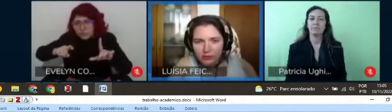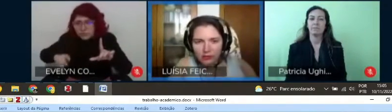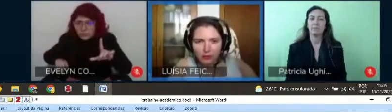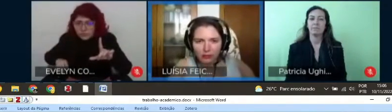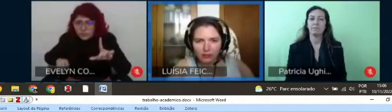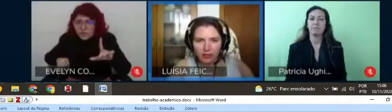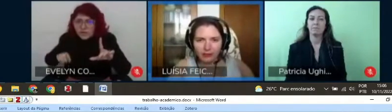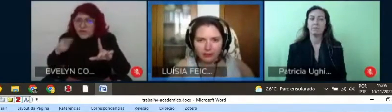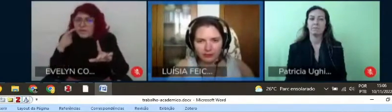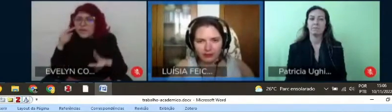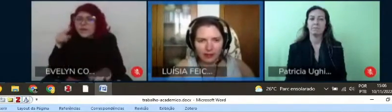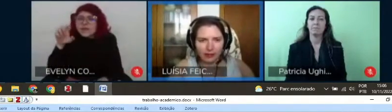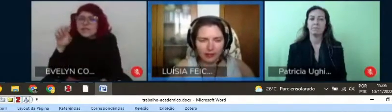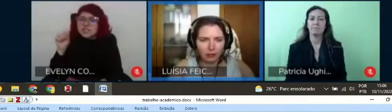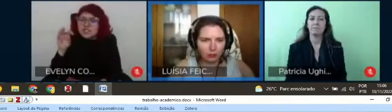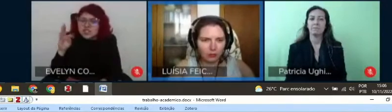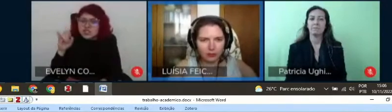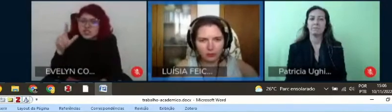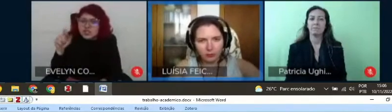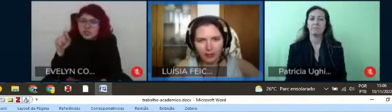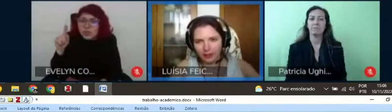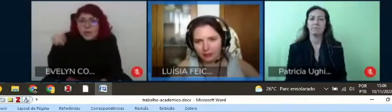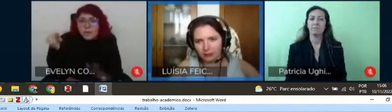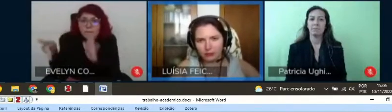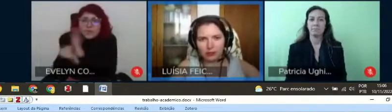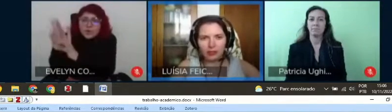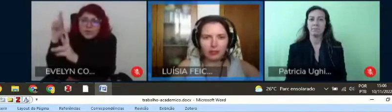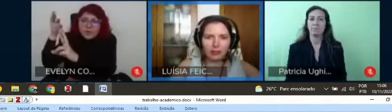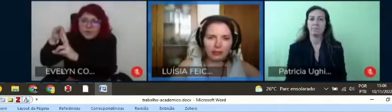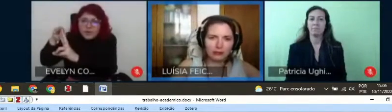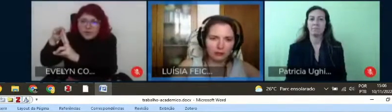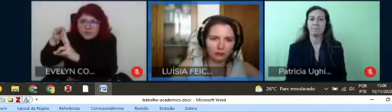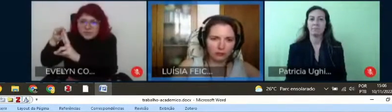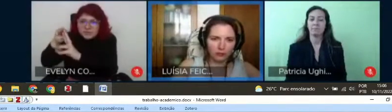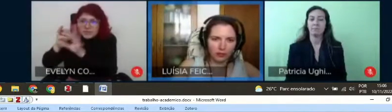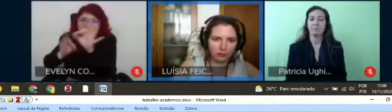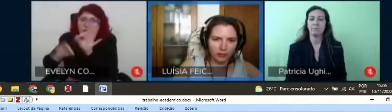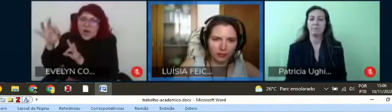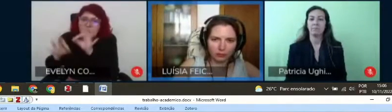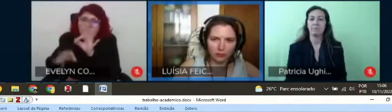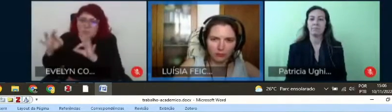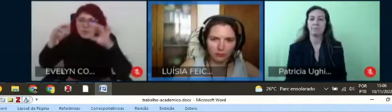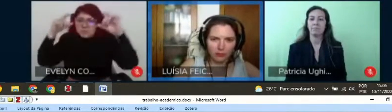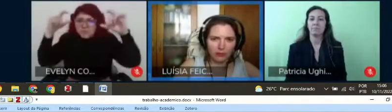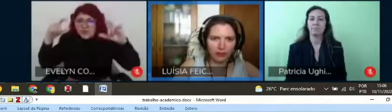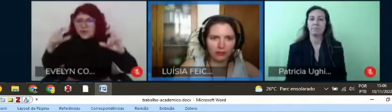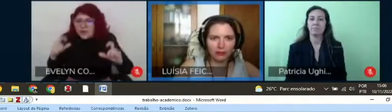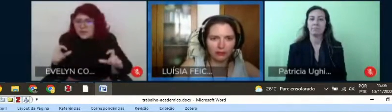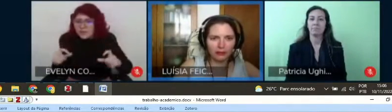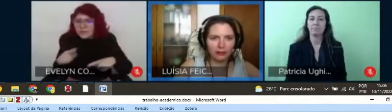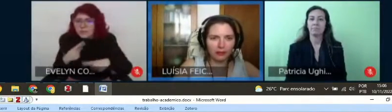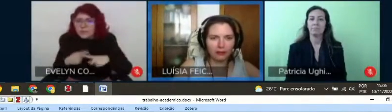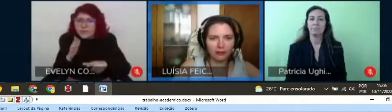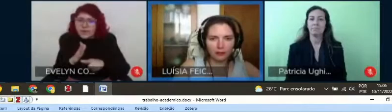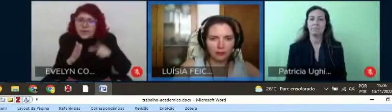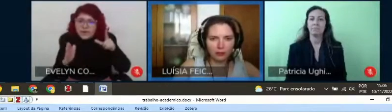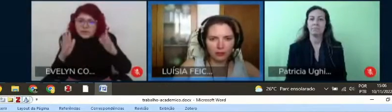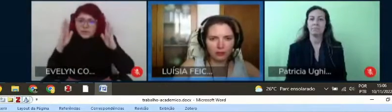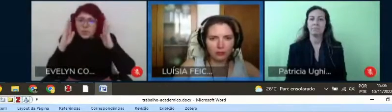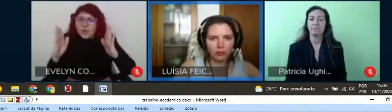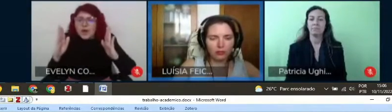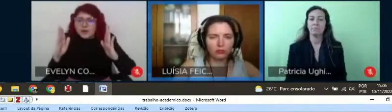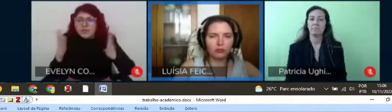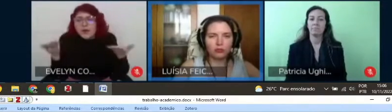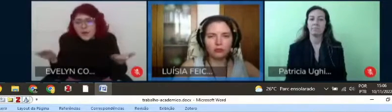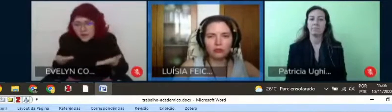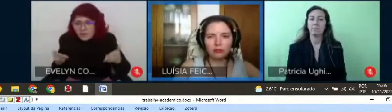de estilo escrito referências. Daí ele arruma os parágrafos que eles estão com esse pequeno problema. E daí agora sim, está todo